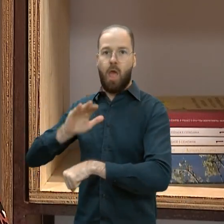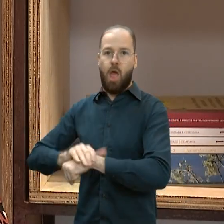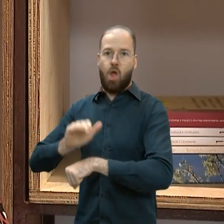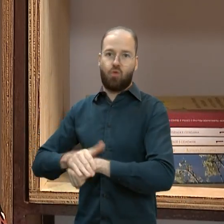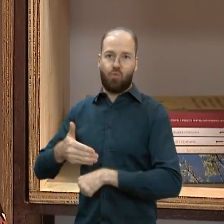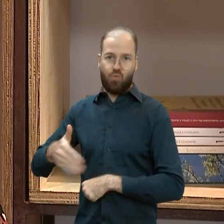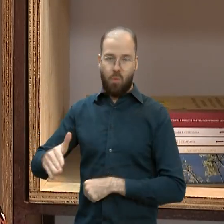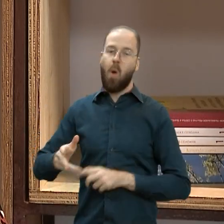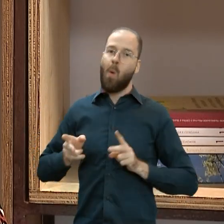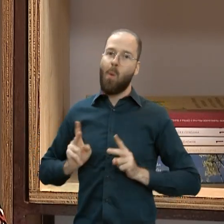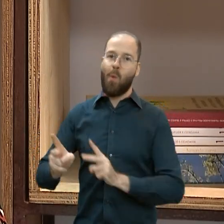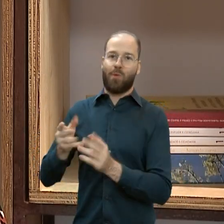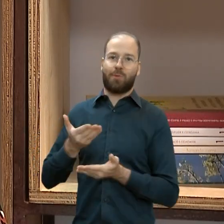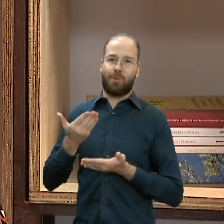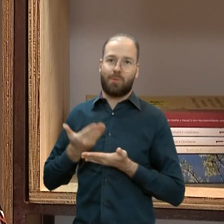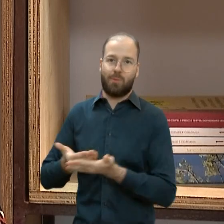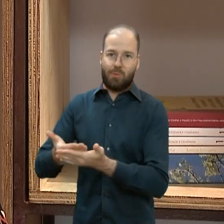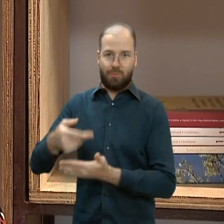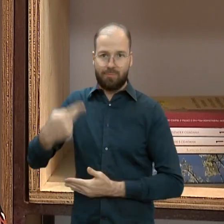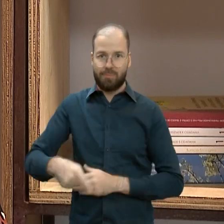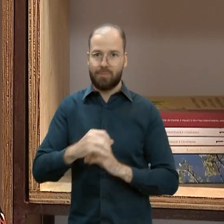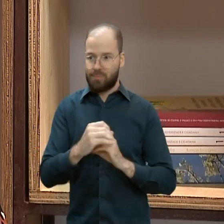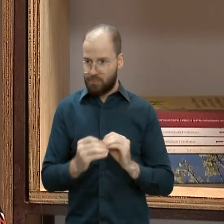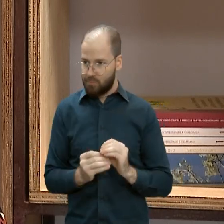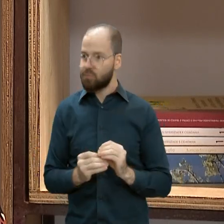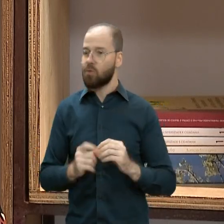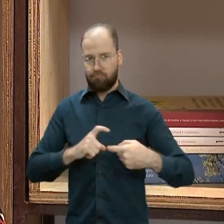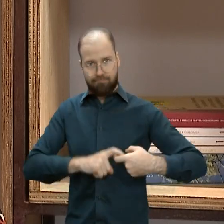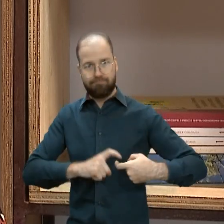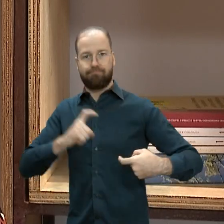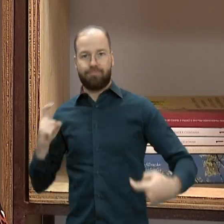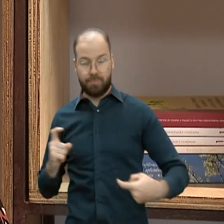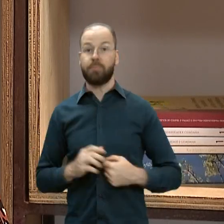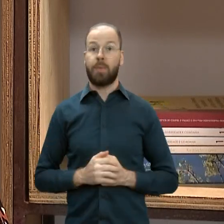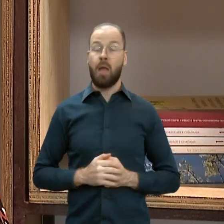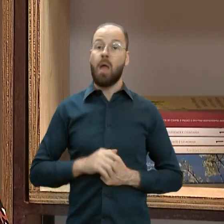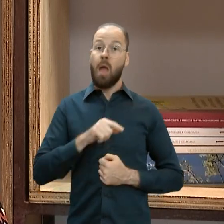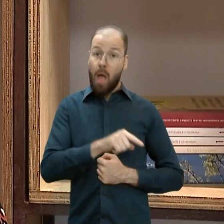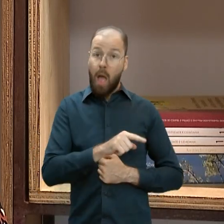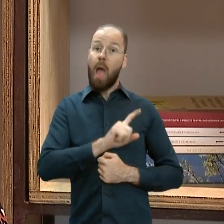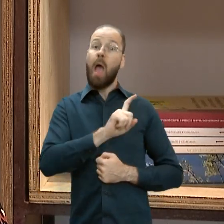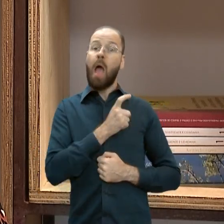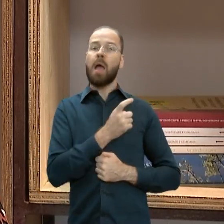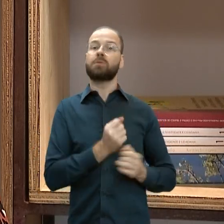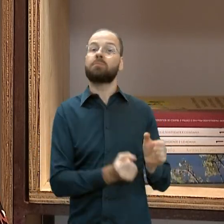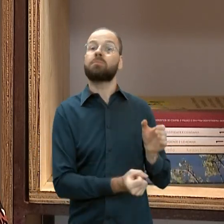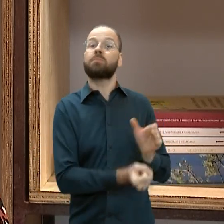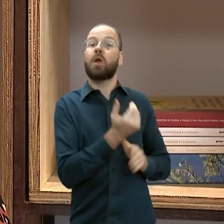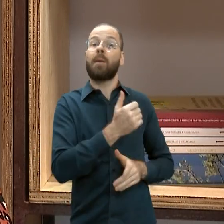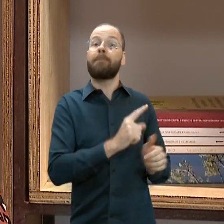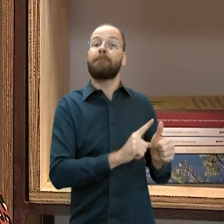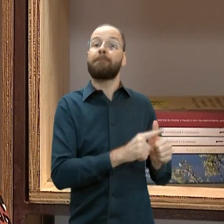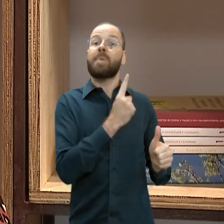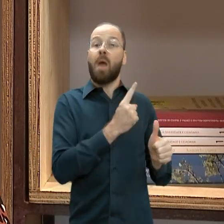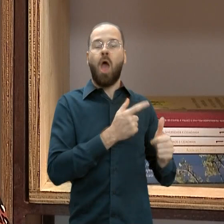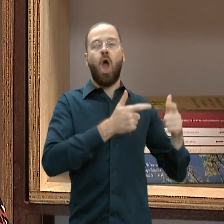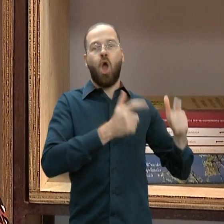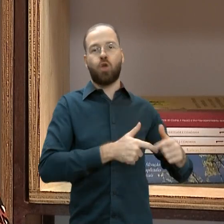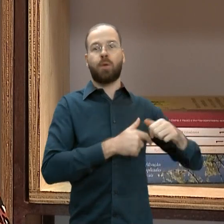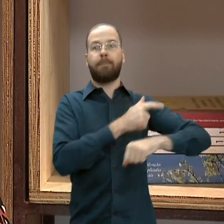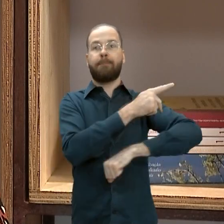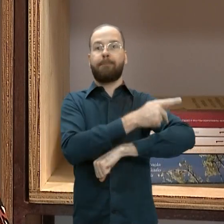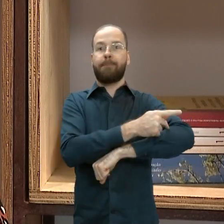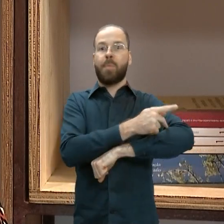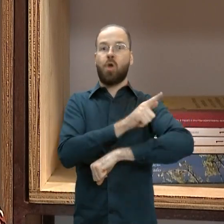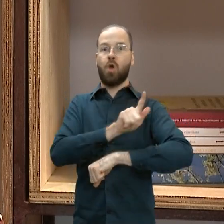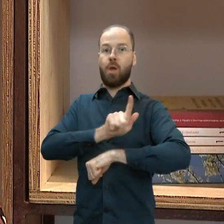do tempo, o núcleo de acessibilidade ele ficou dentro da Prograde, né, da Pró-Reitoria de Graduação. E aí